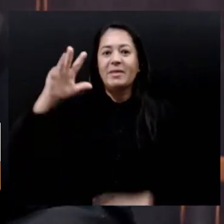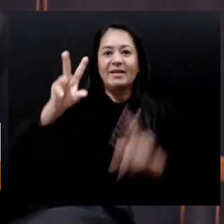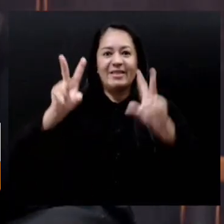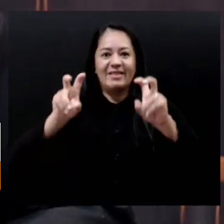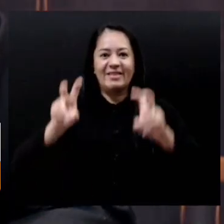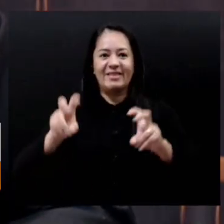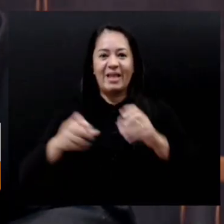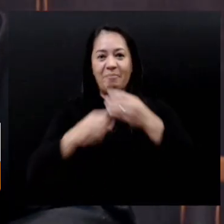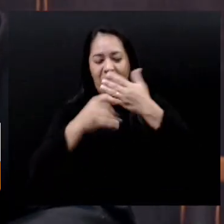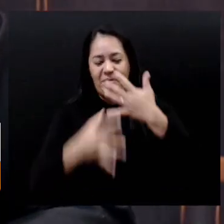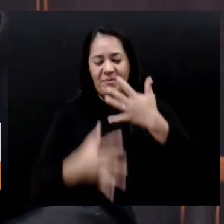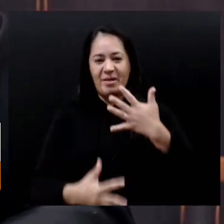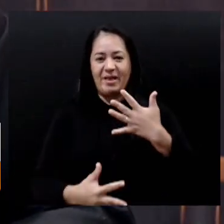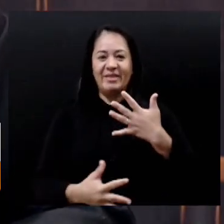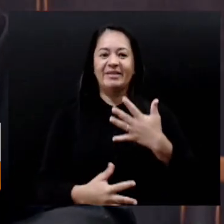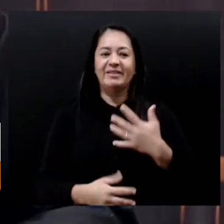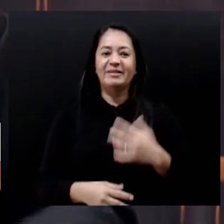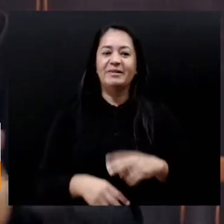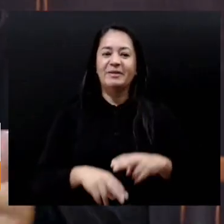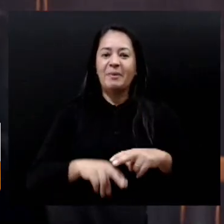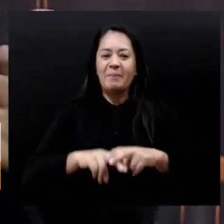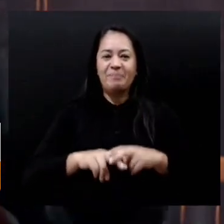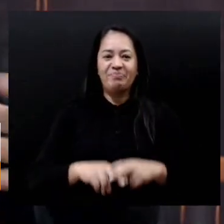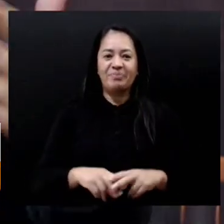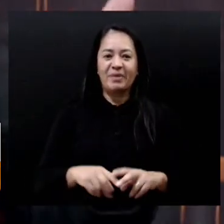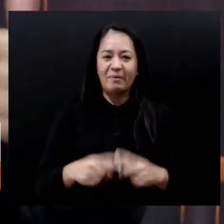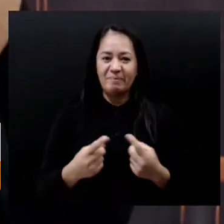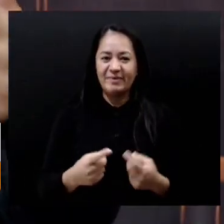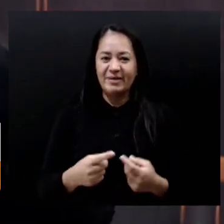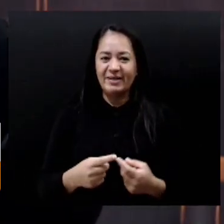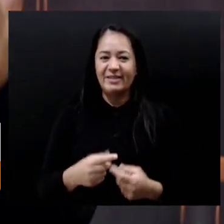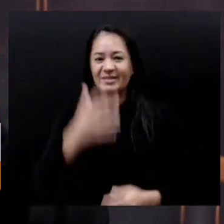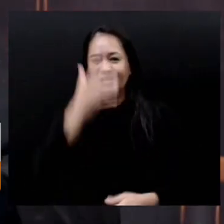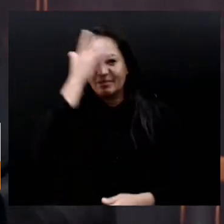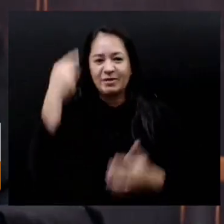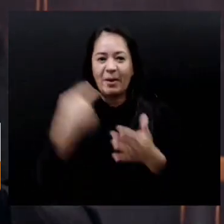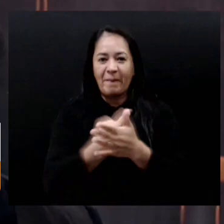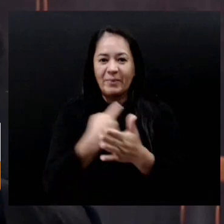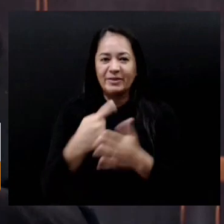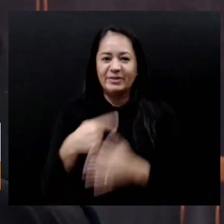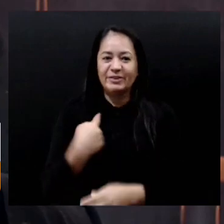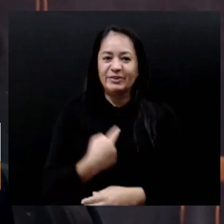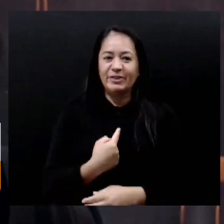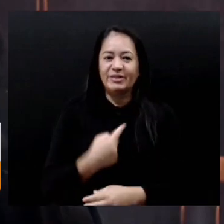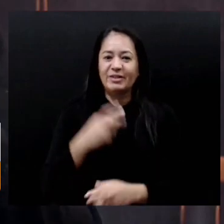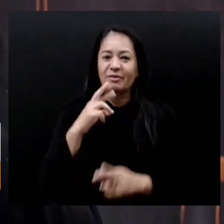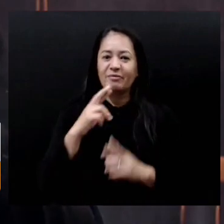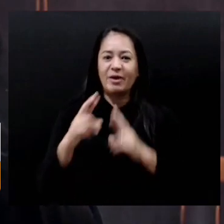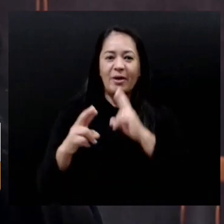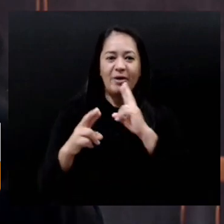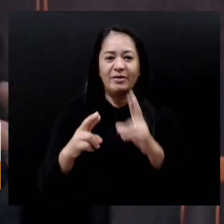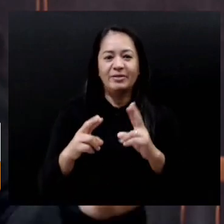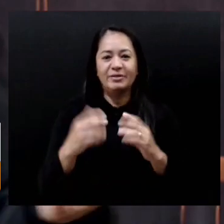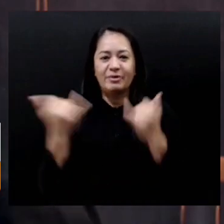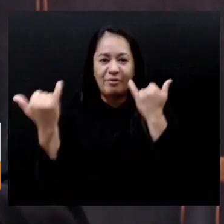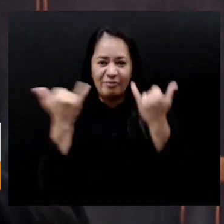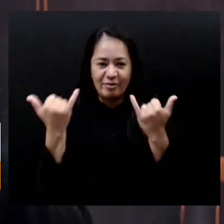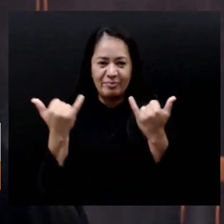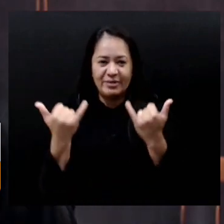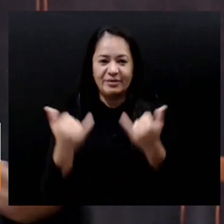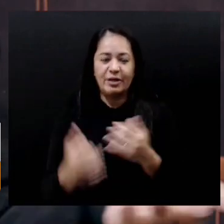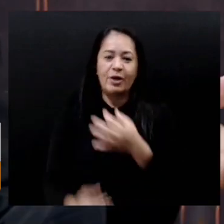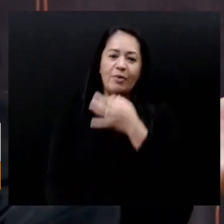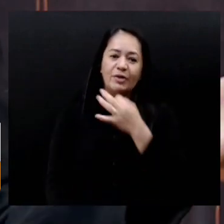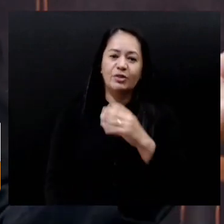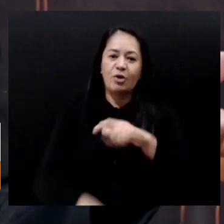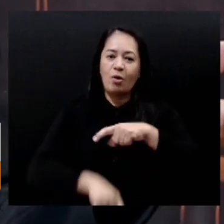à raiva, mas pede para o pessoal mandar as perguntas e a gente vai passando informação, né? Acho que o momento é para isso, para a